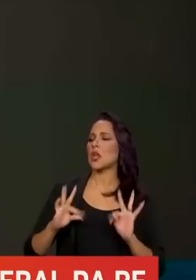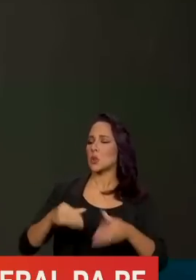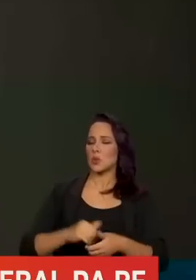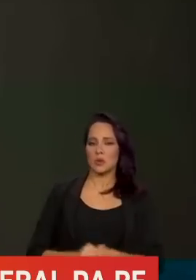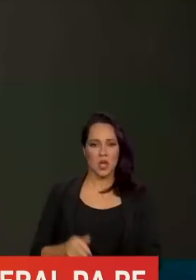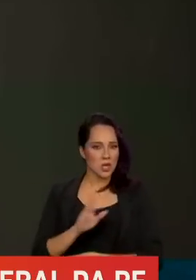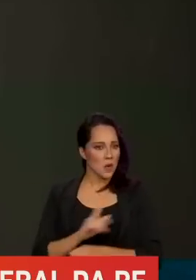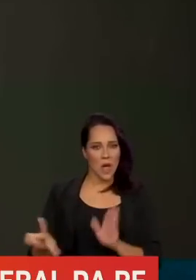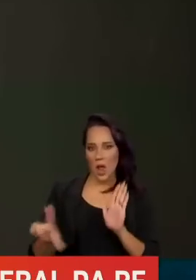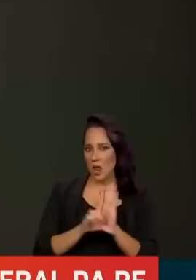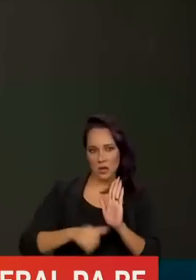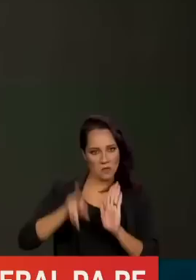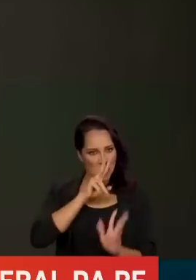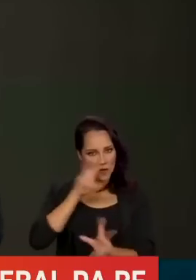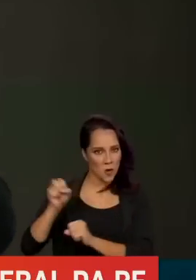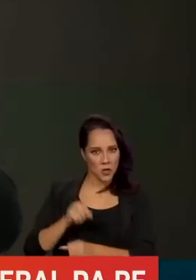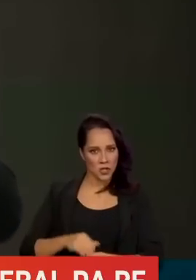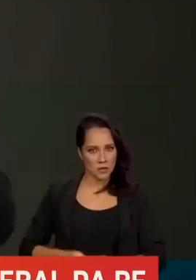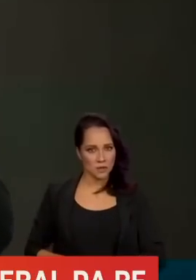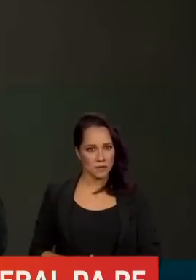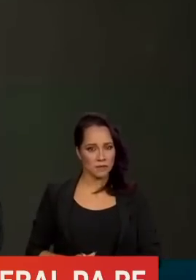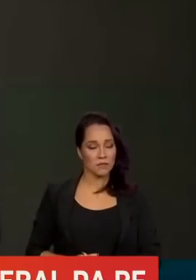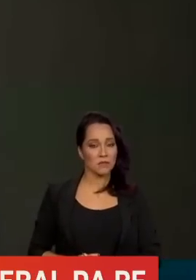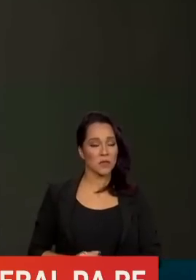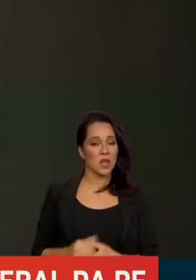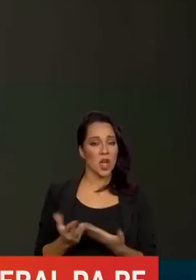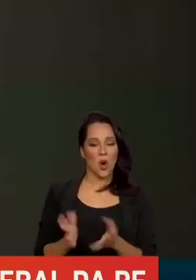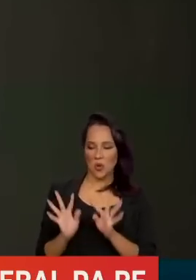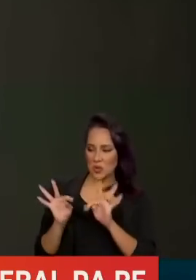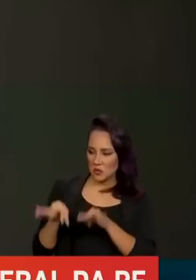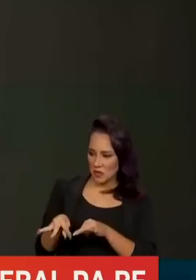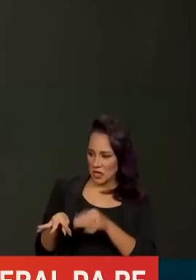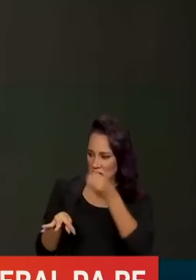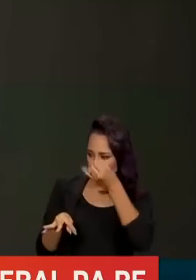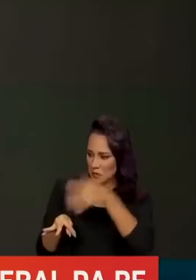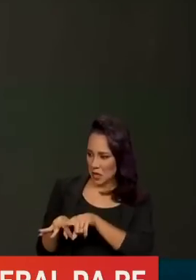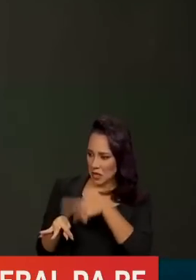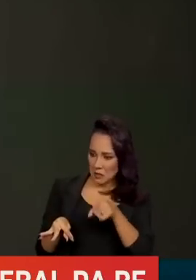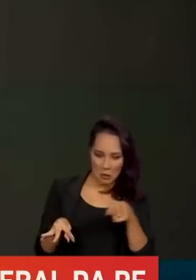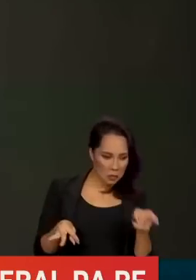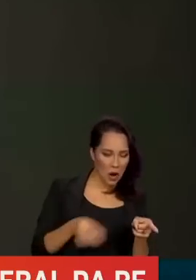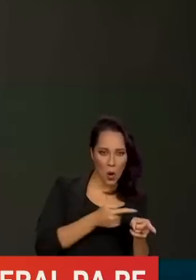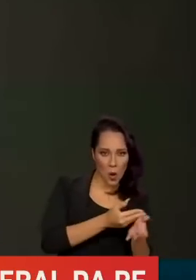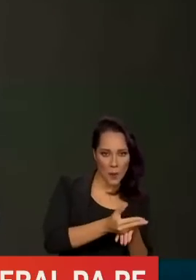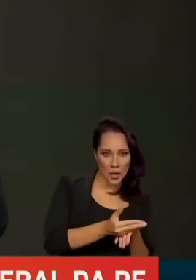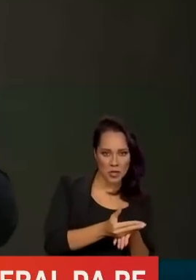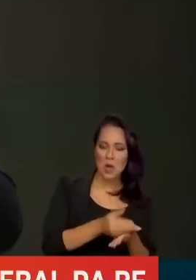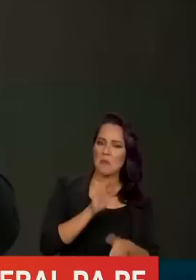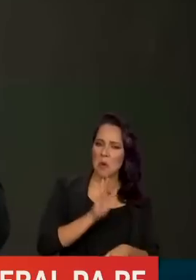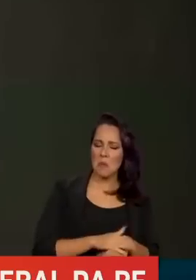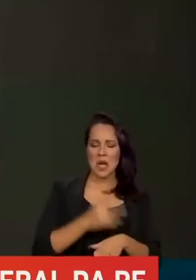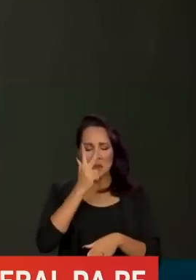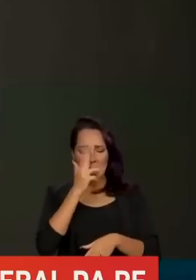não é a lei do mais forte os filhos não justificam os meios por mais nobres que